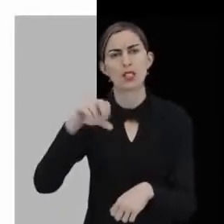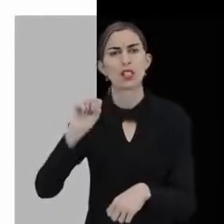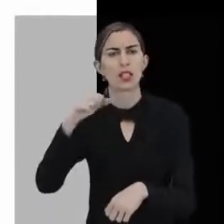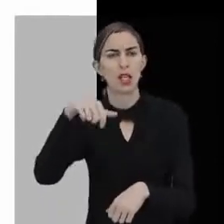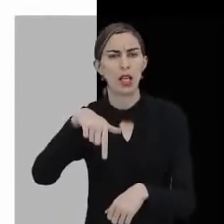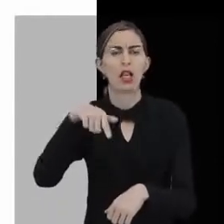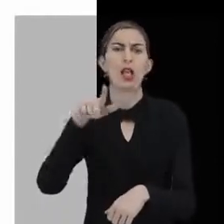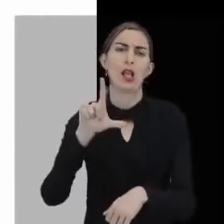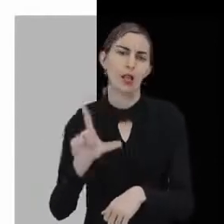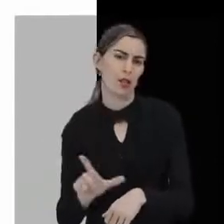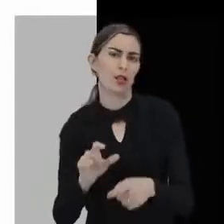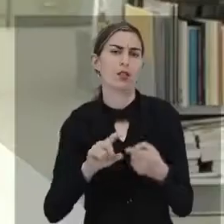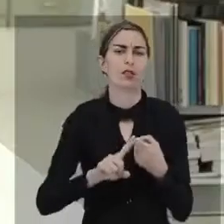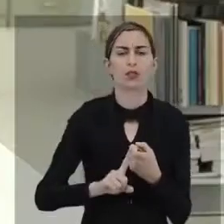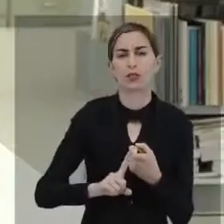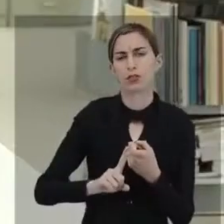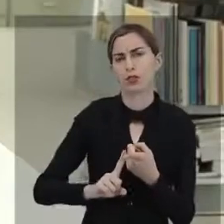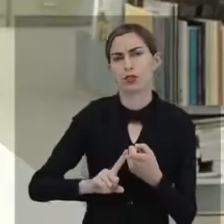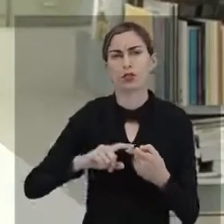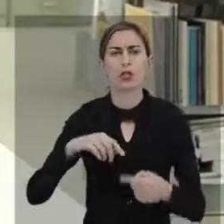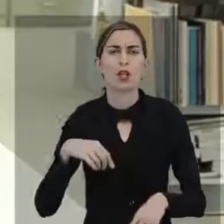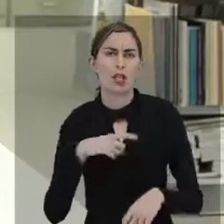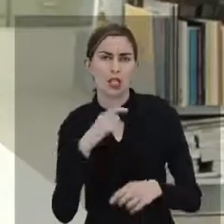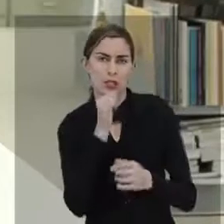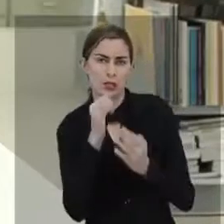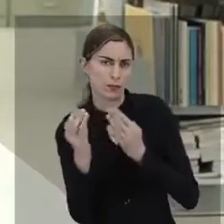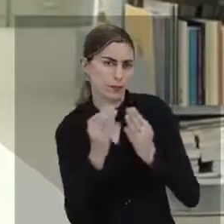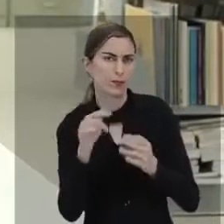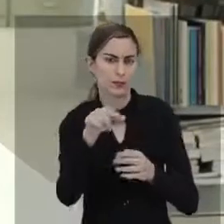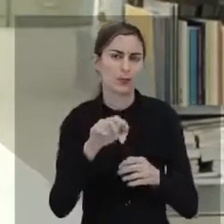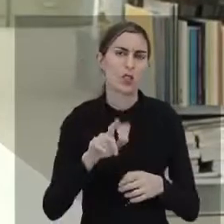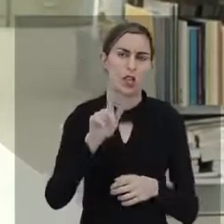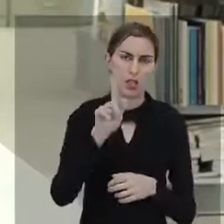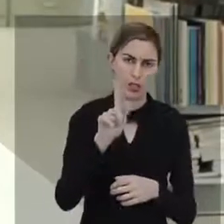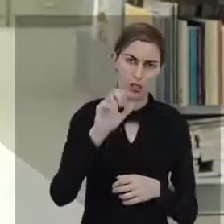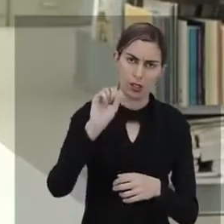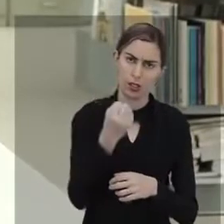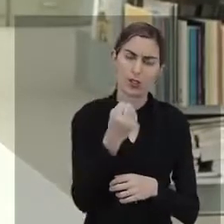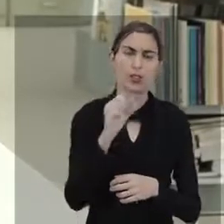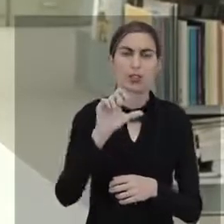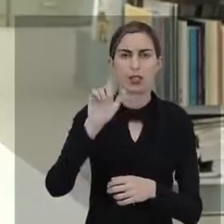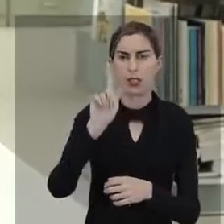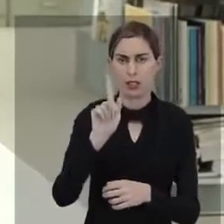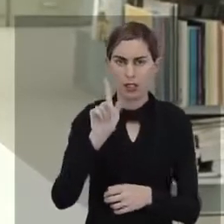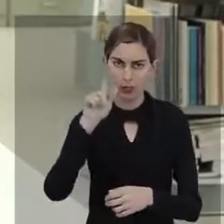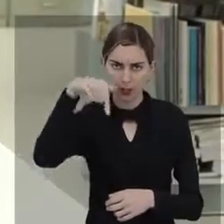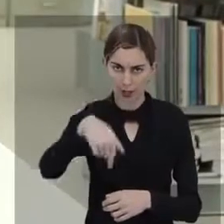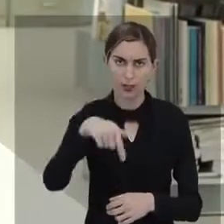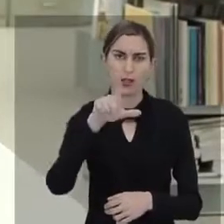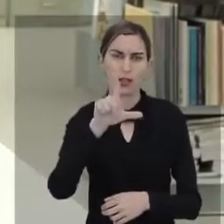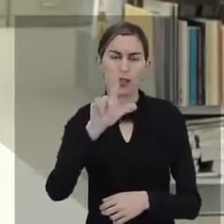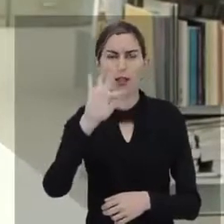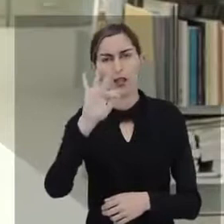Oracle, o Postgre, e esses são exemplos de SGBD. Então o SQLite também é considerado um mini